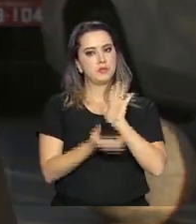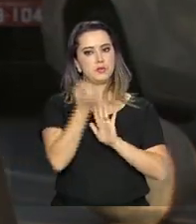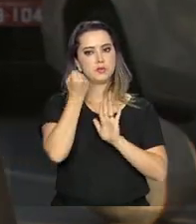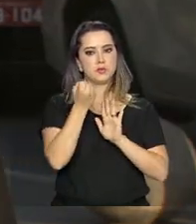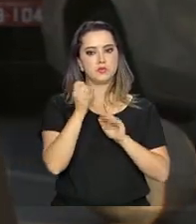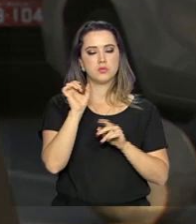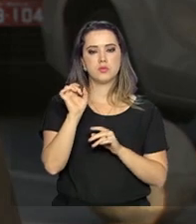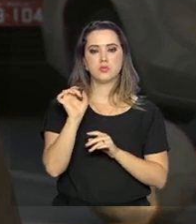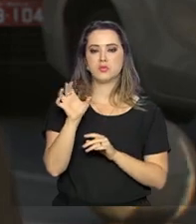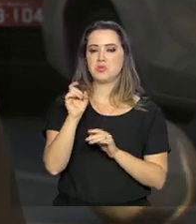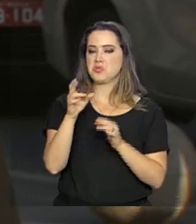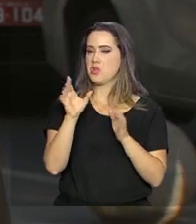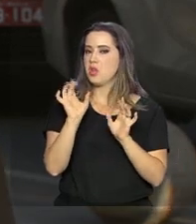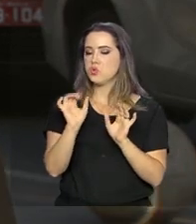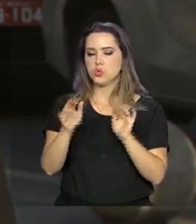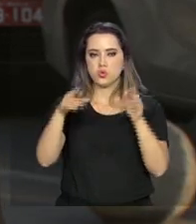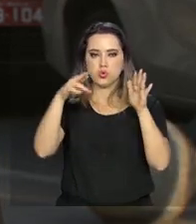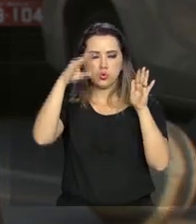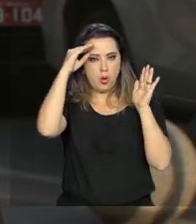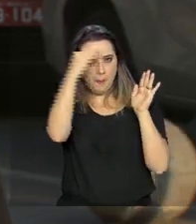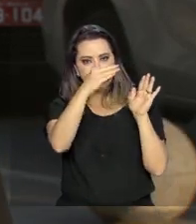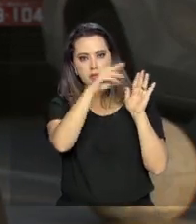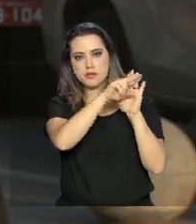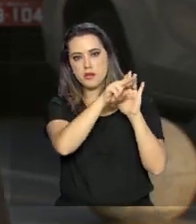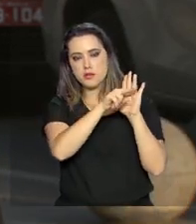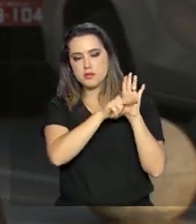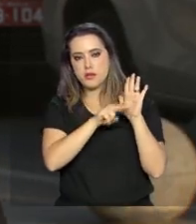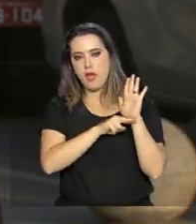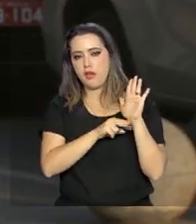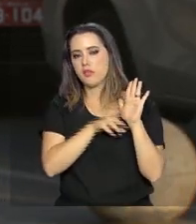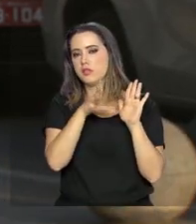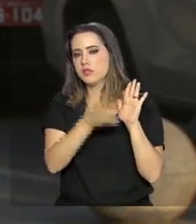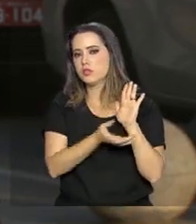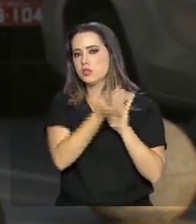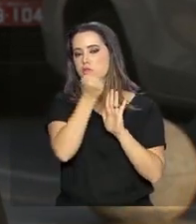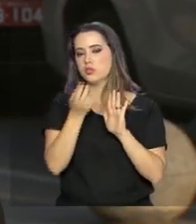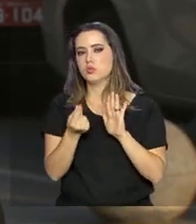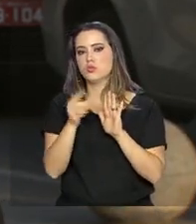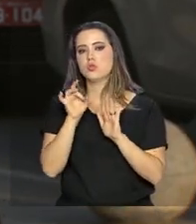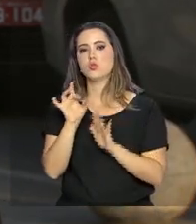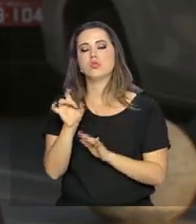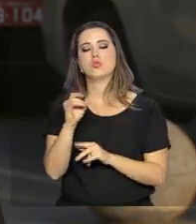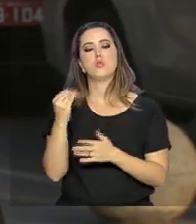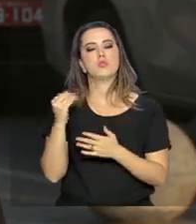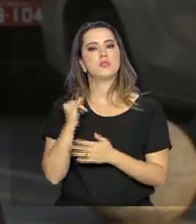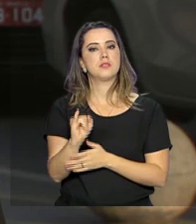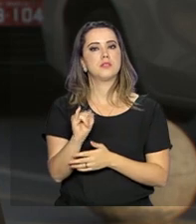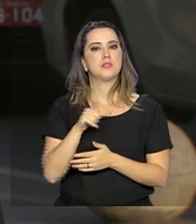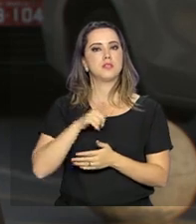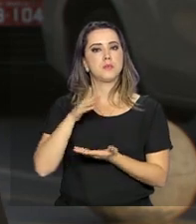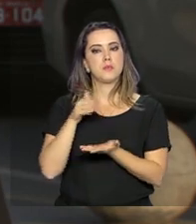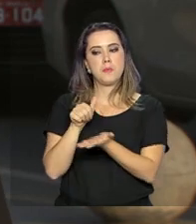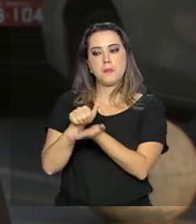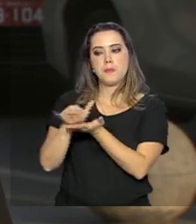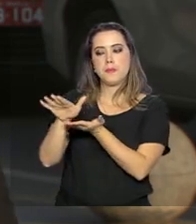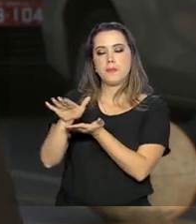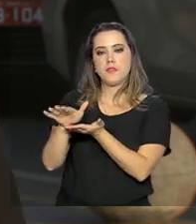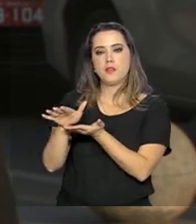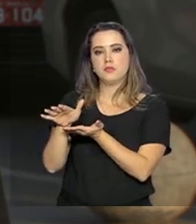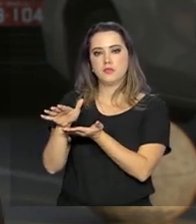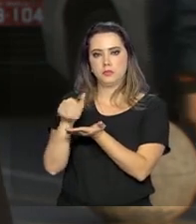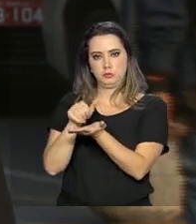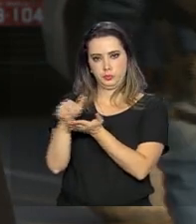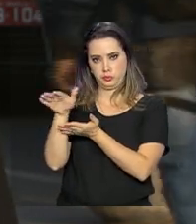segue as regras atuais ou seja a retirada dos recursos só poderá ser feita em casos como demissão